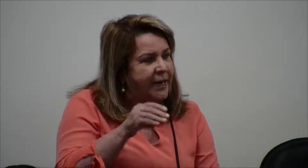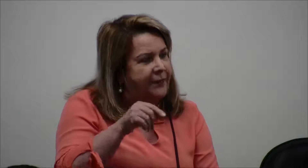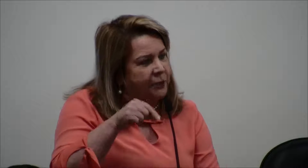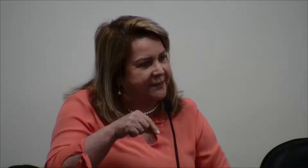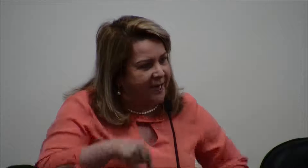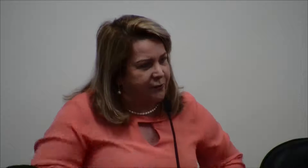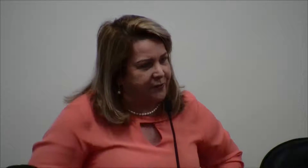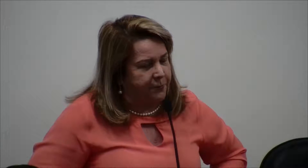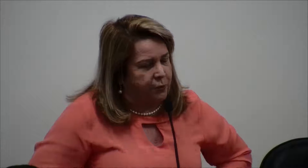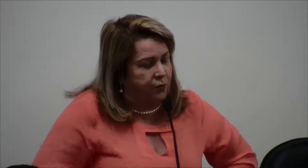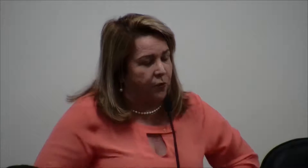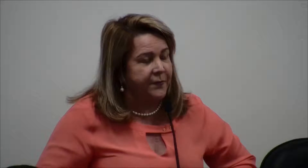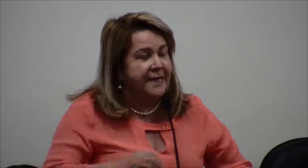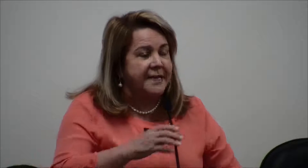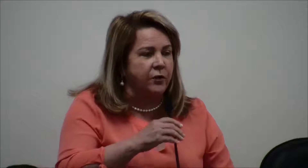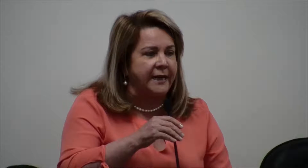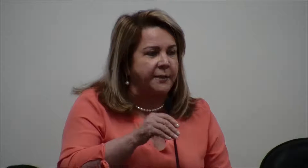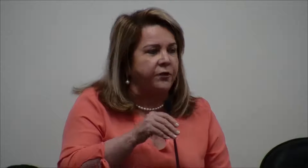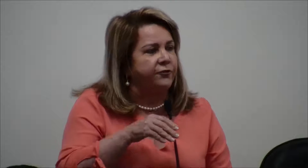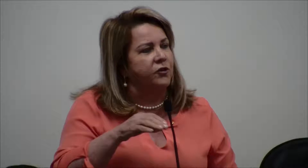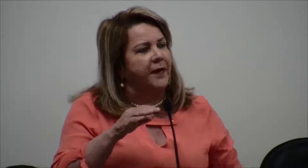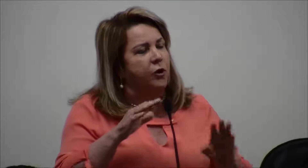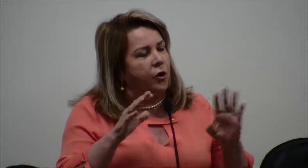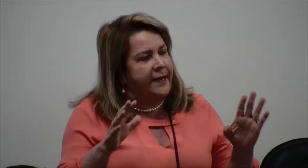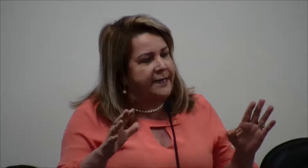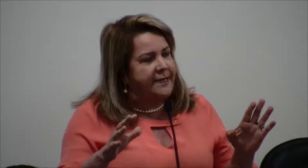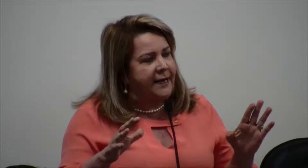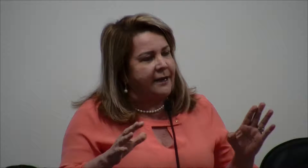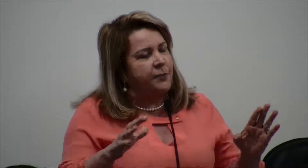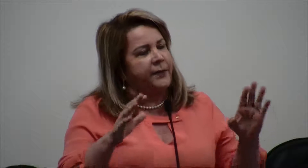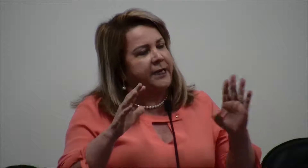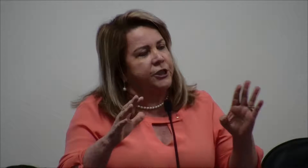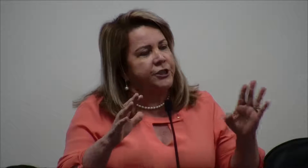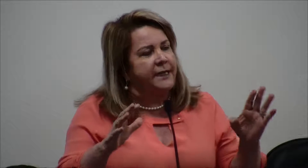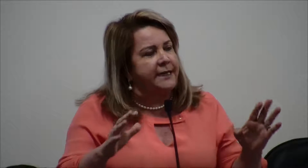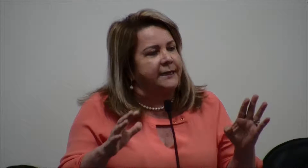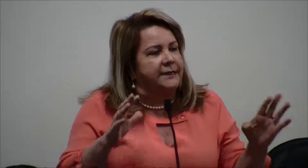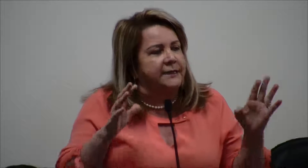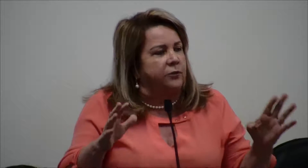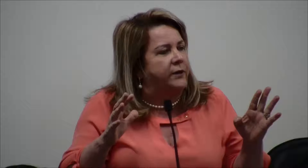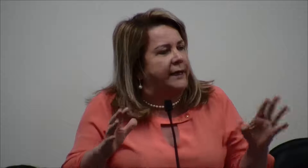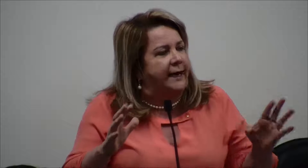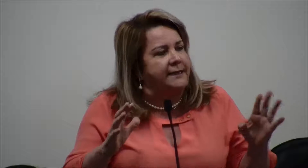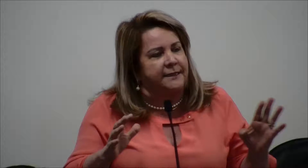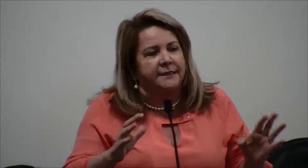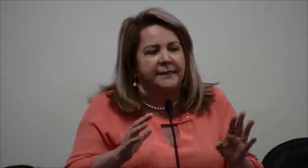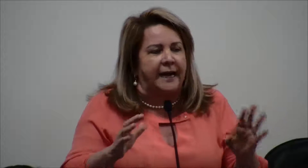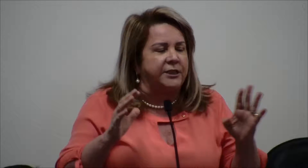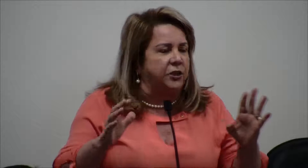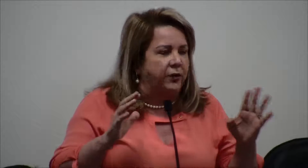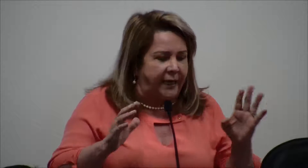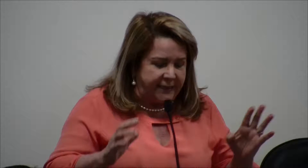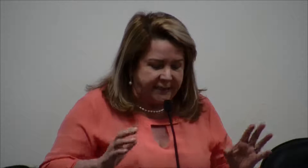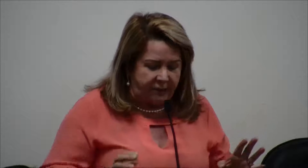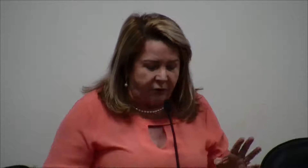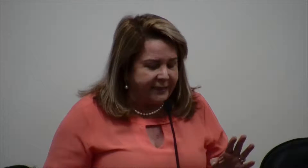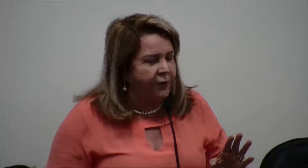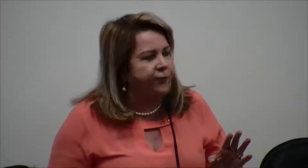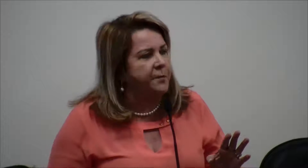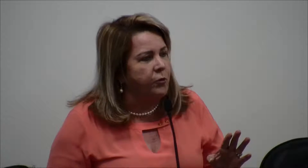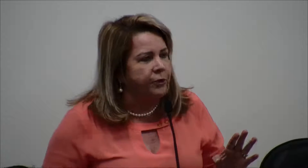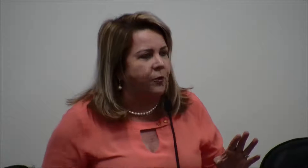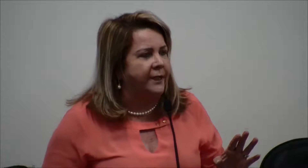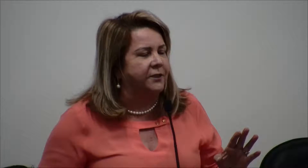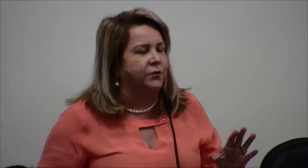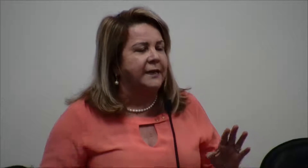verdade, na época que eu estava no Ceprosom, e eu lembro que foi uma correria, porque a gente queria ter 5 CRAS na cidade, então